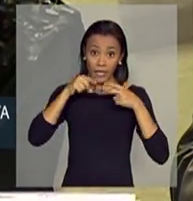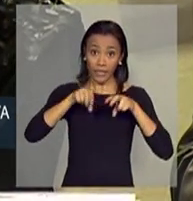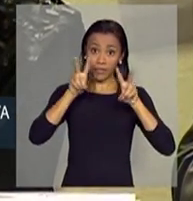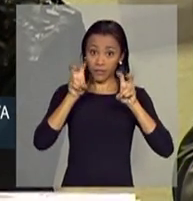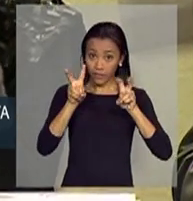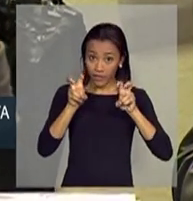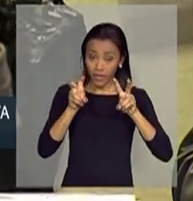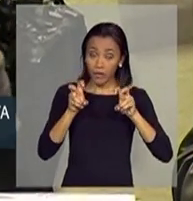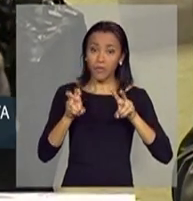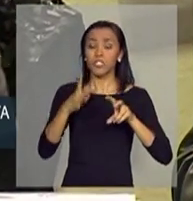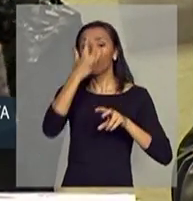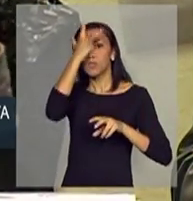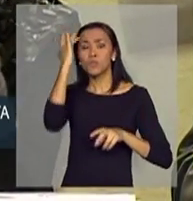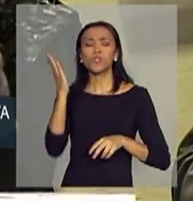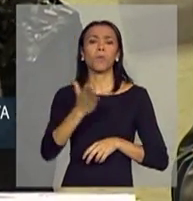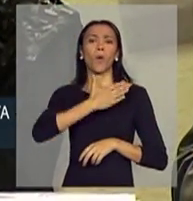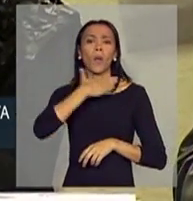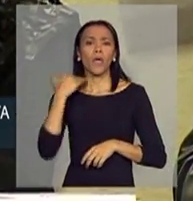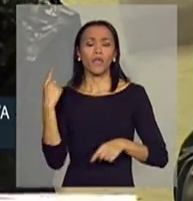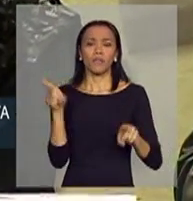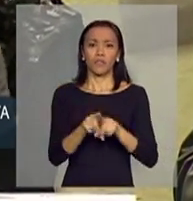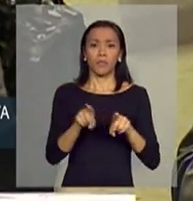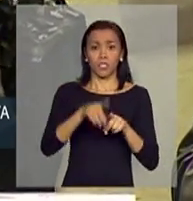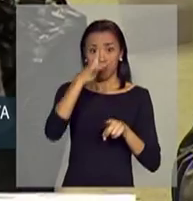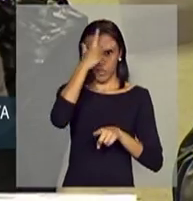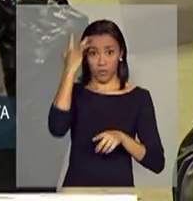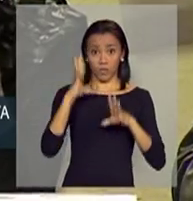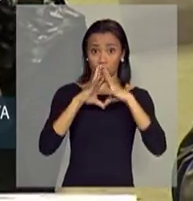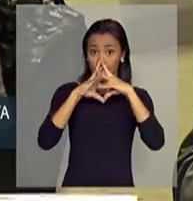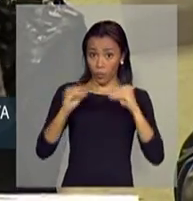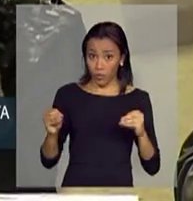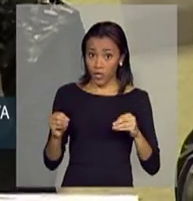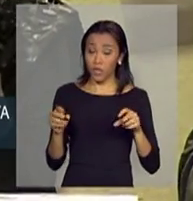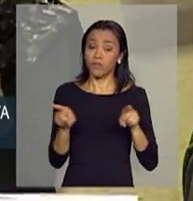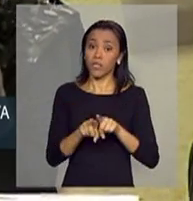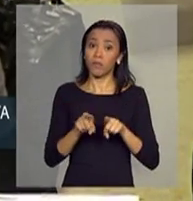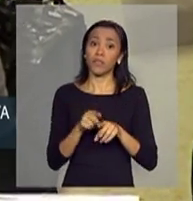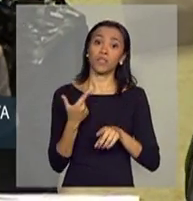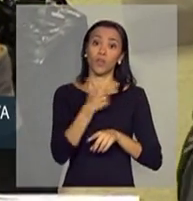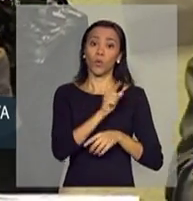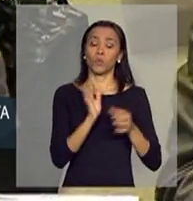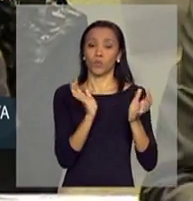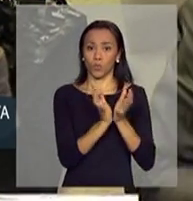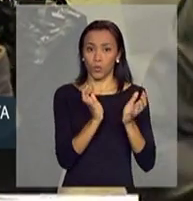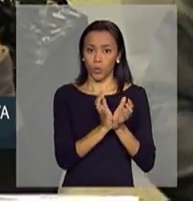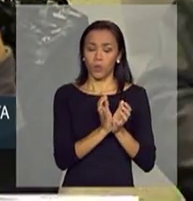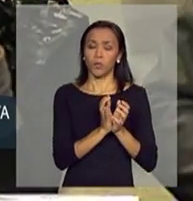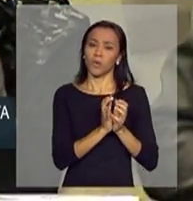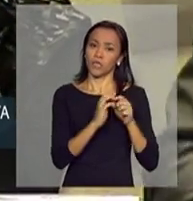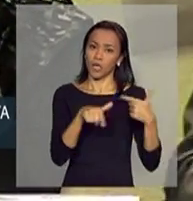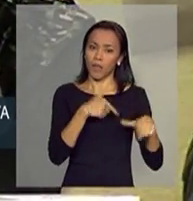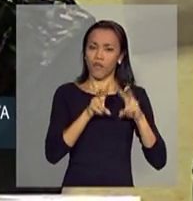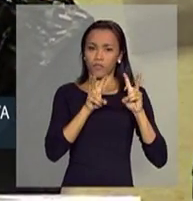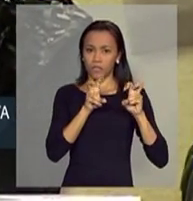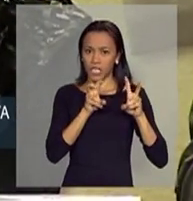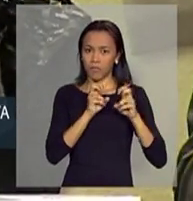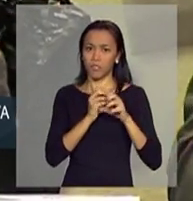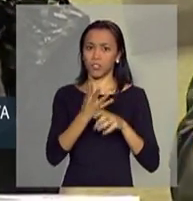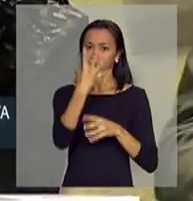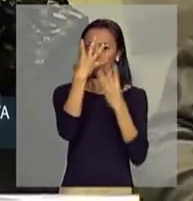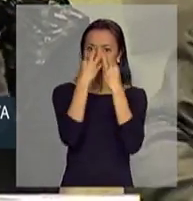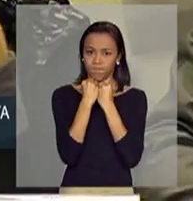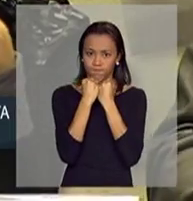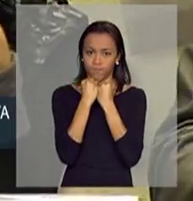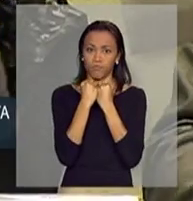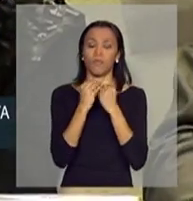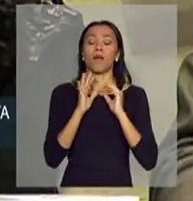e desaparecidos e de tortura, e também o grupo de estruturas de repressão. Mas eu posso dar uma